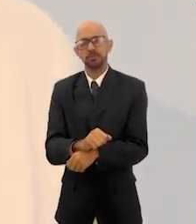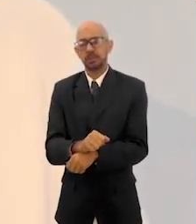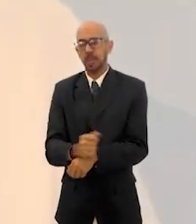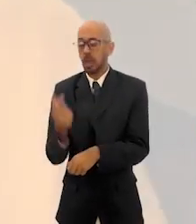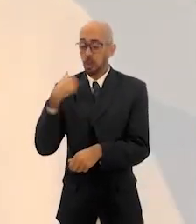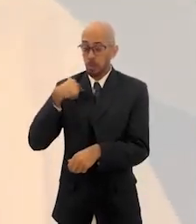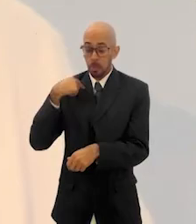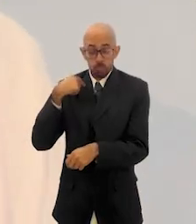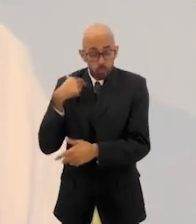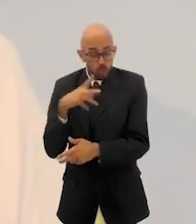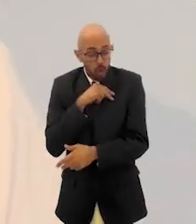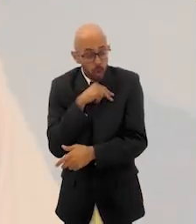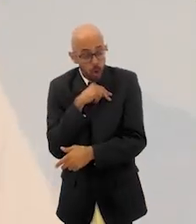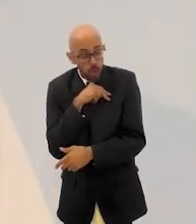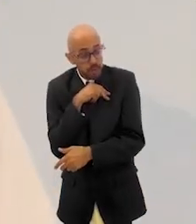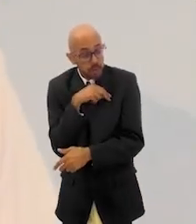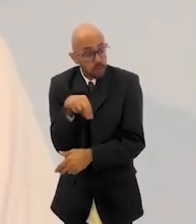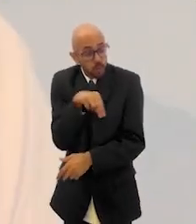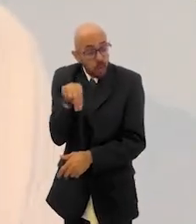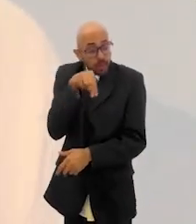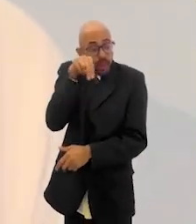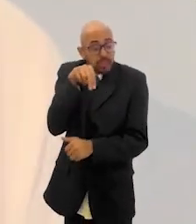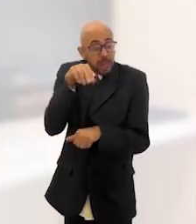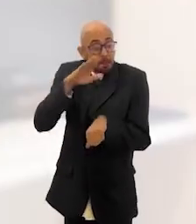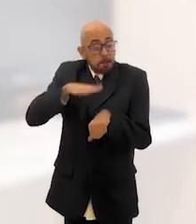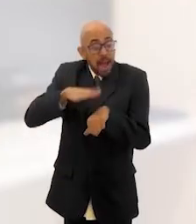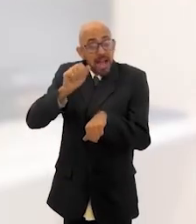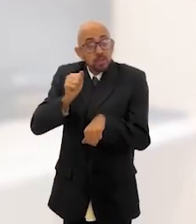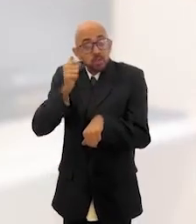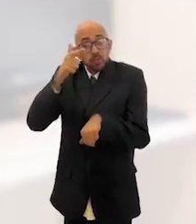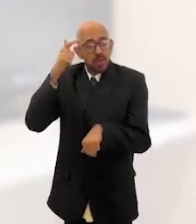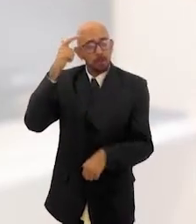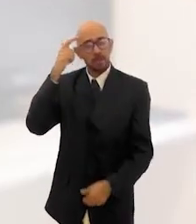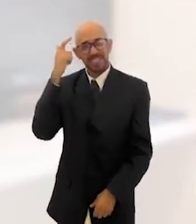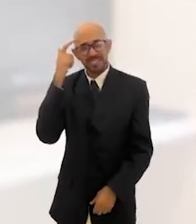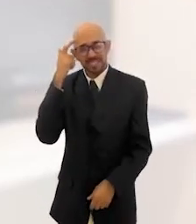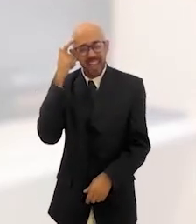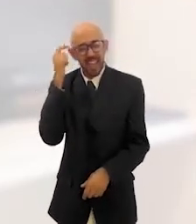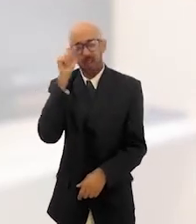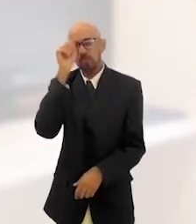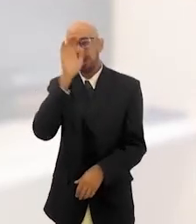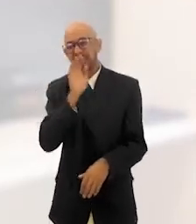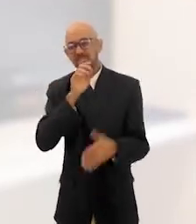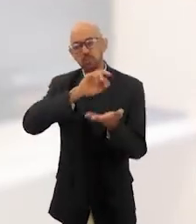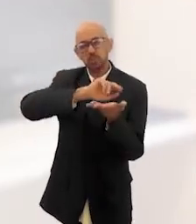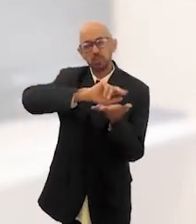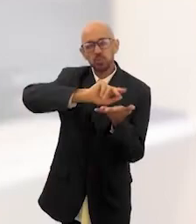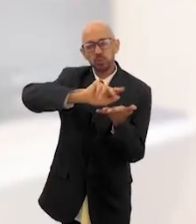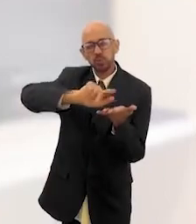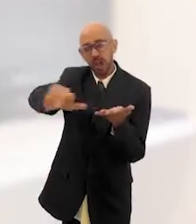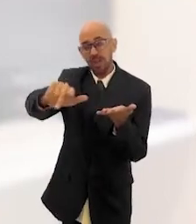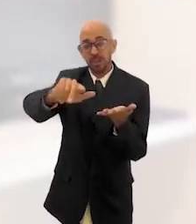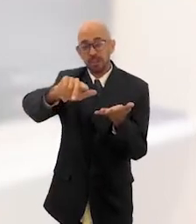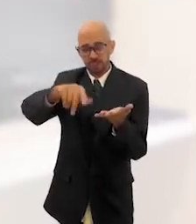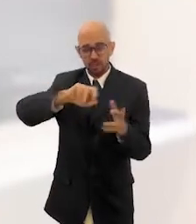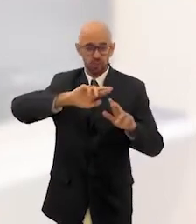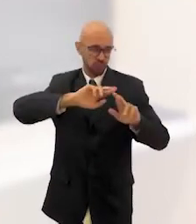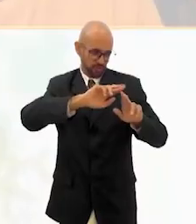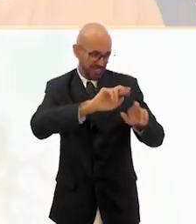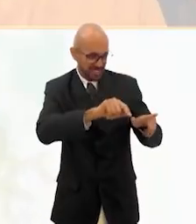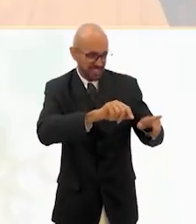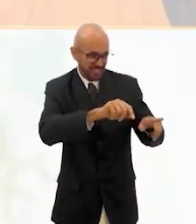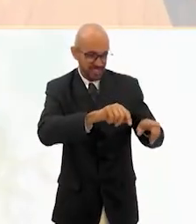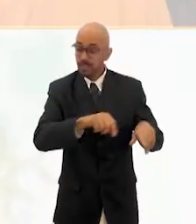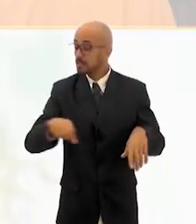maior do que eu imaginei, o Brasil é bem melhor do que eu imaginei. Então, E isso foi tão muito interessante. diferente, né? Tão Nossa, diferente.